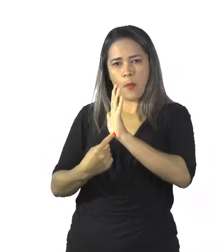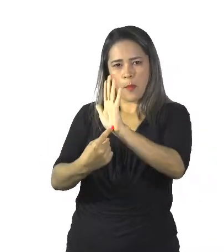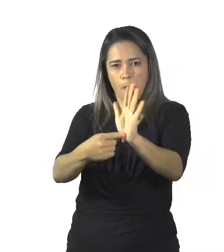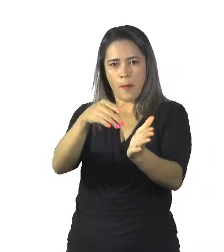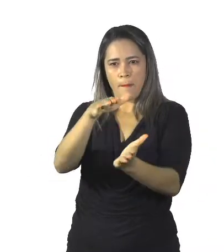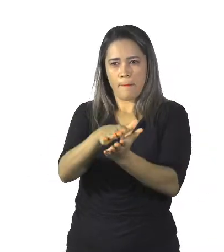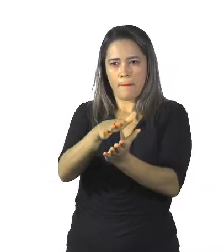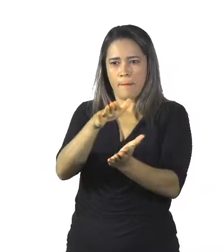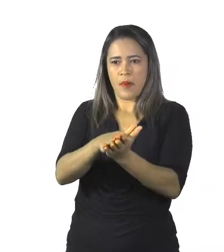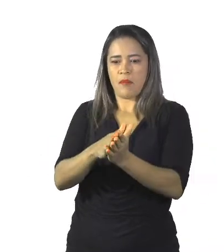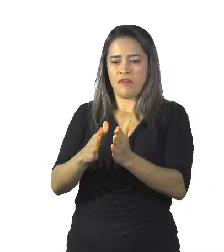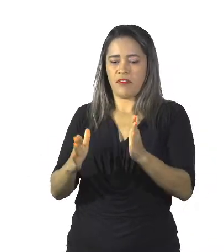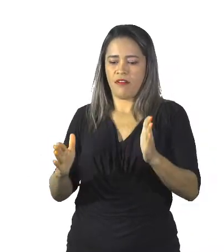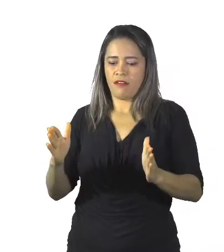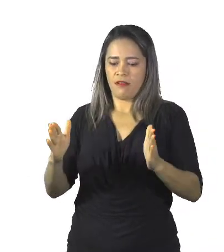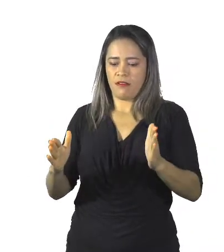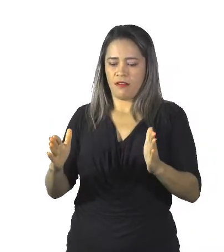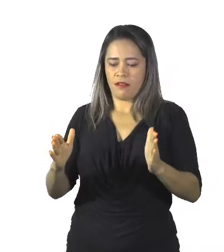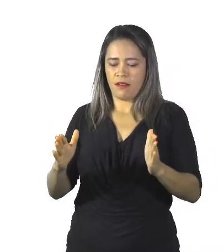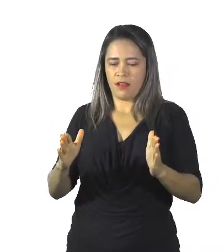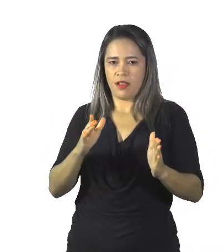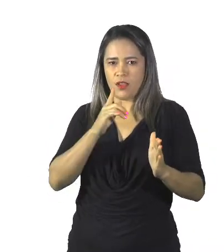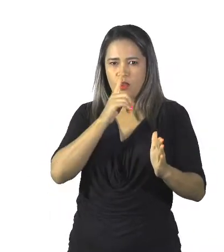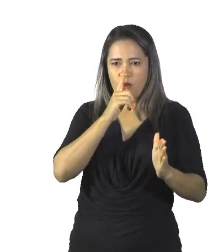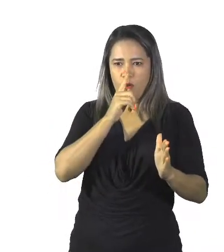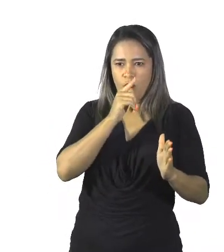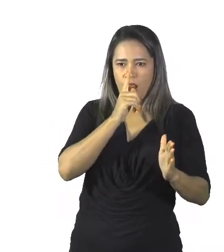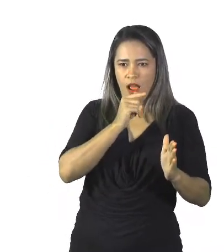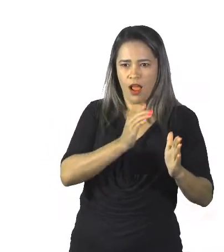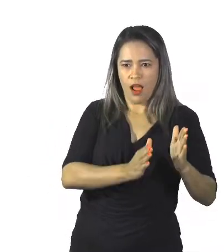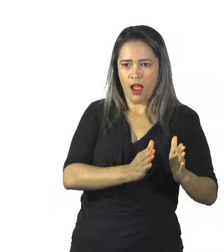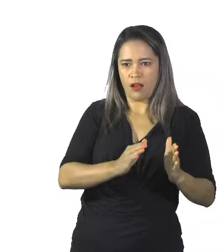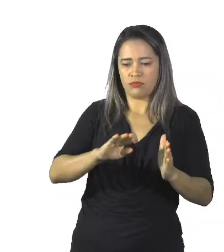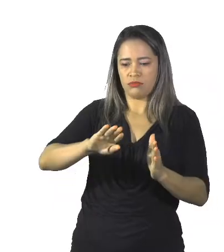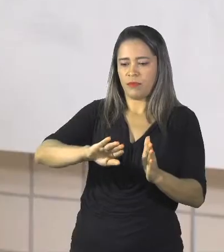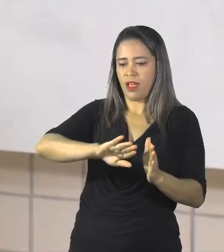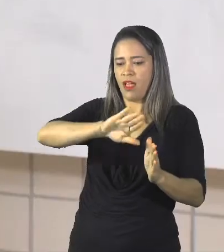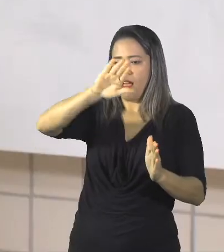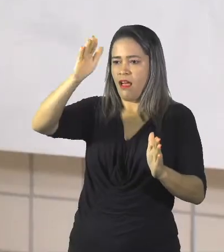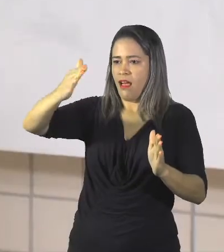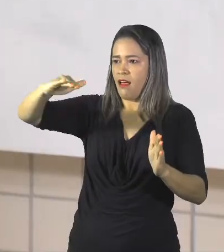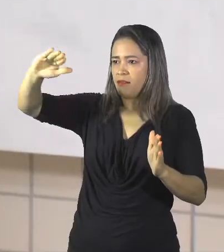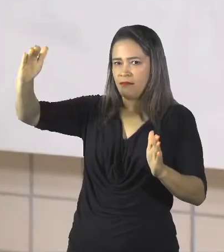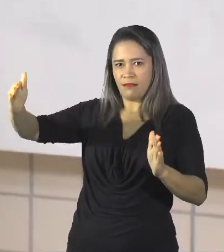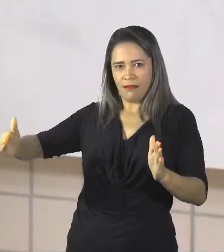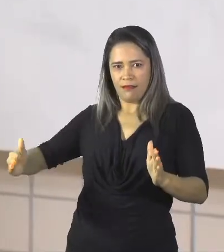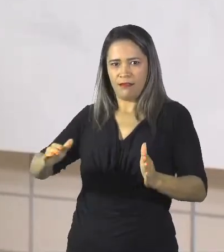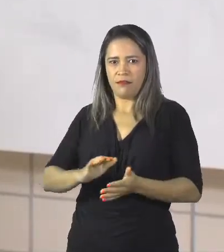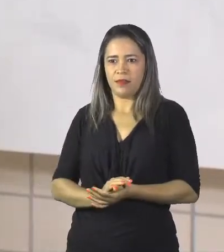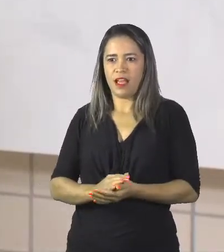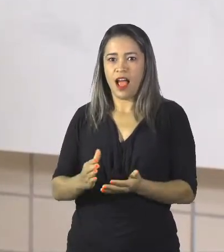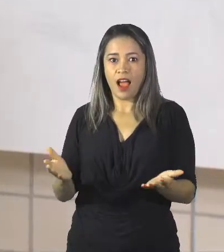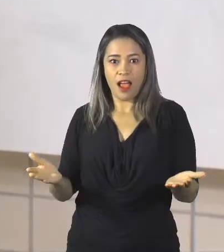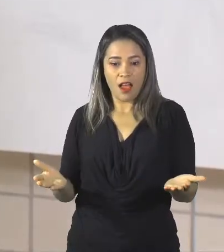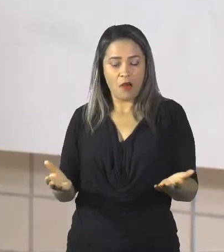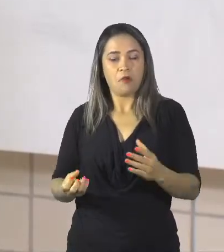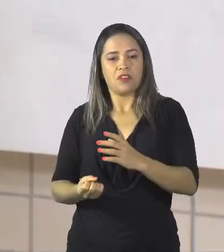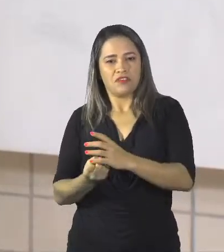ali entre o lago e a serra e é uma cidade que está se